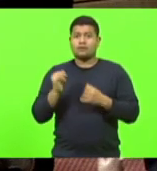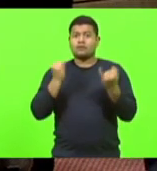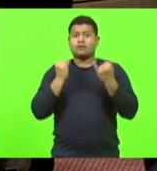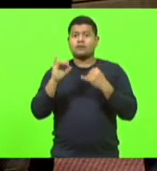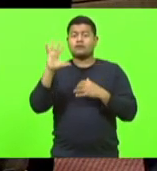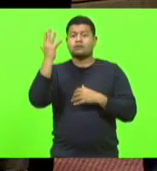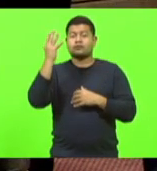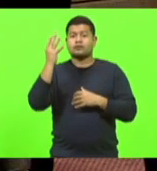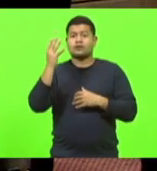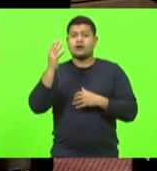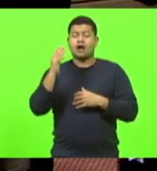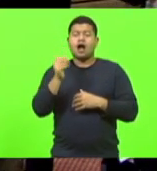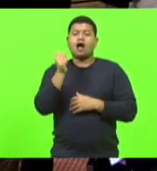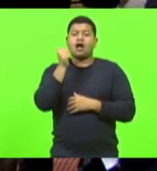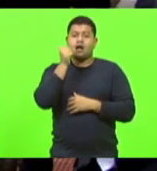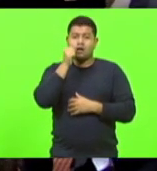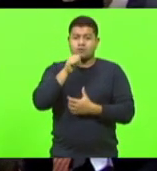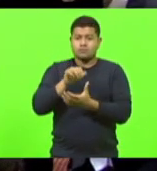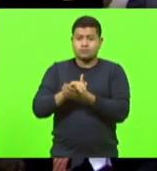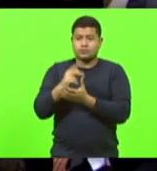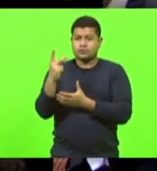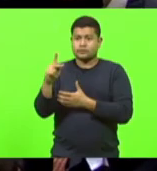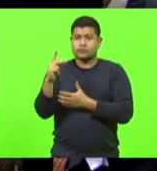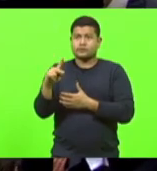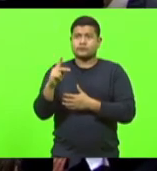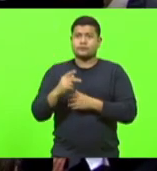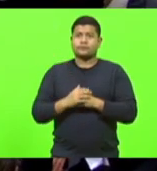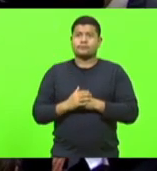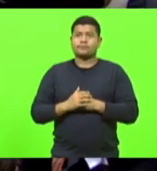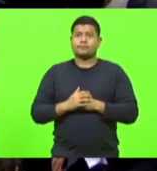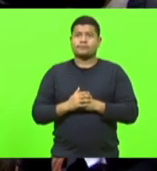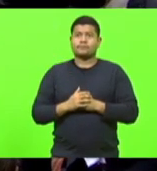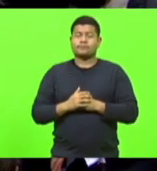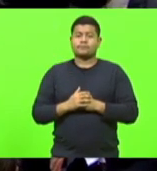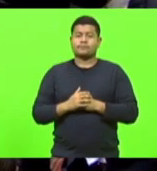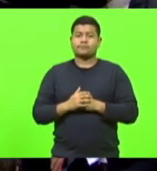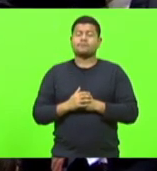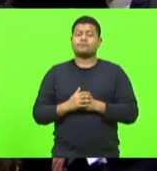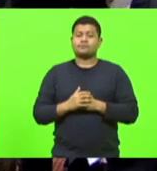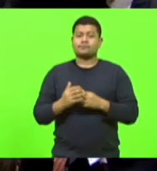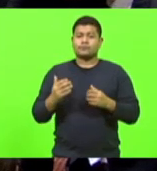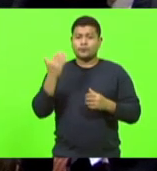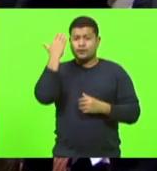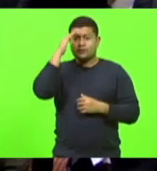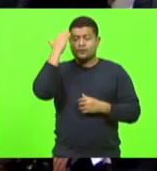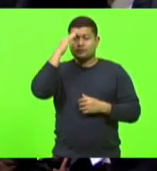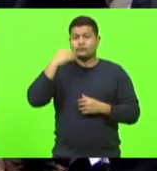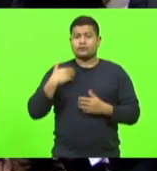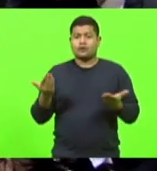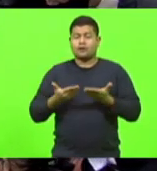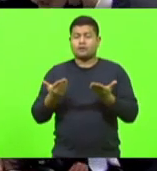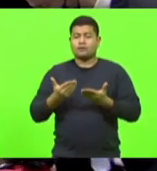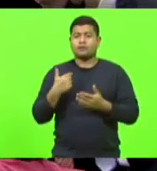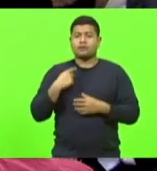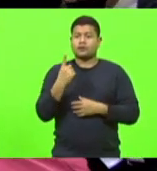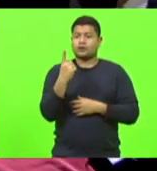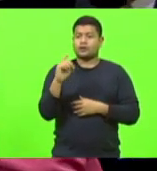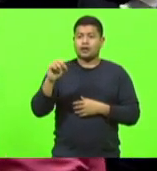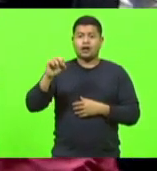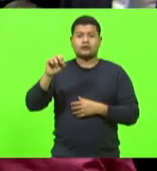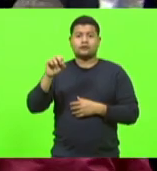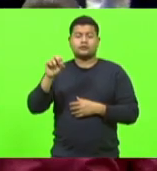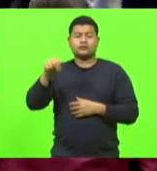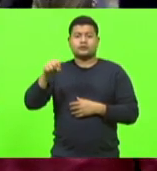esposa dele que ele está em rosa ou quando encerrada a votação quando o resultado dez votos em 28 votos